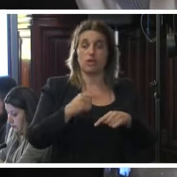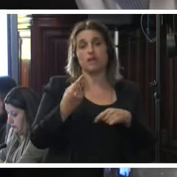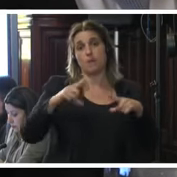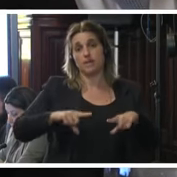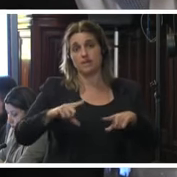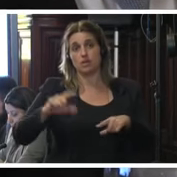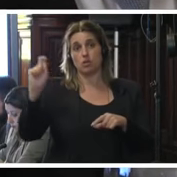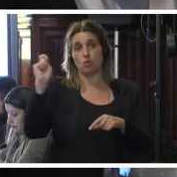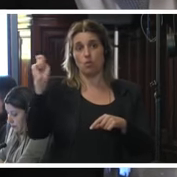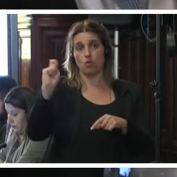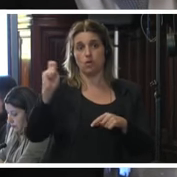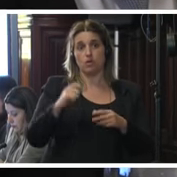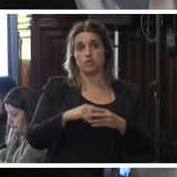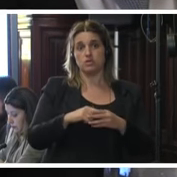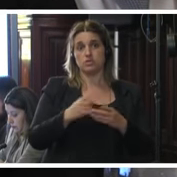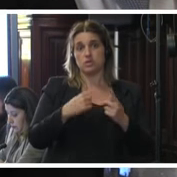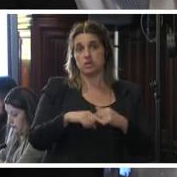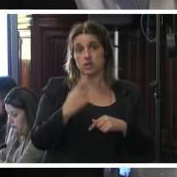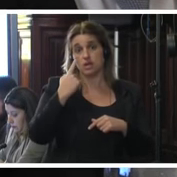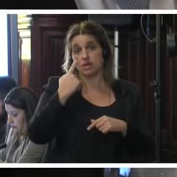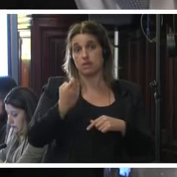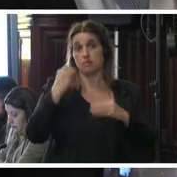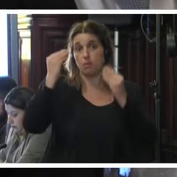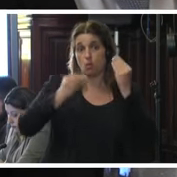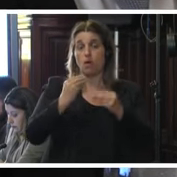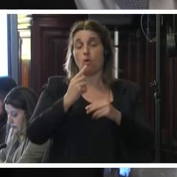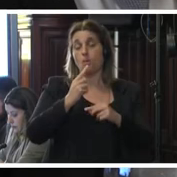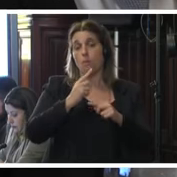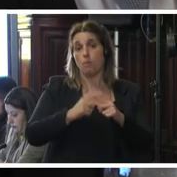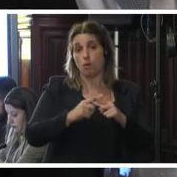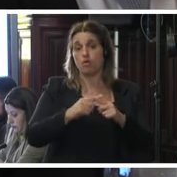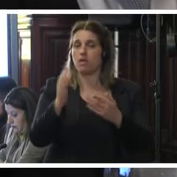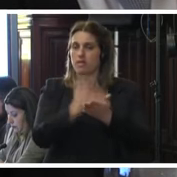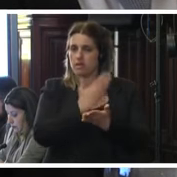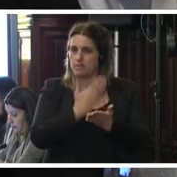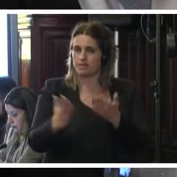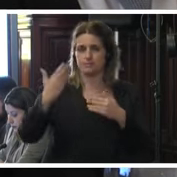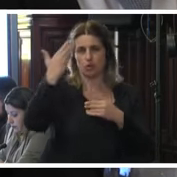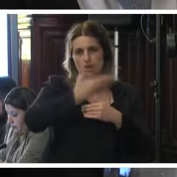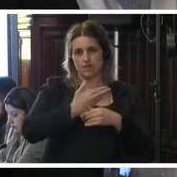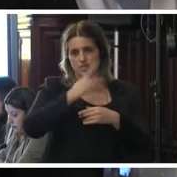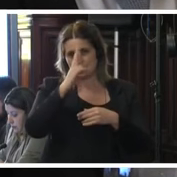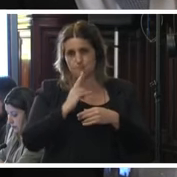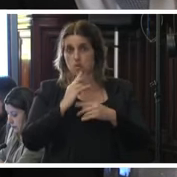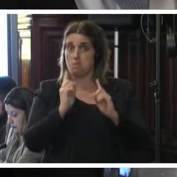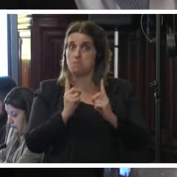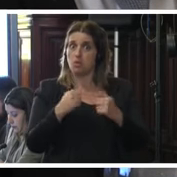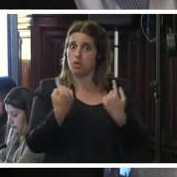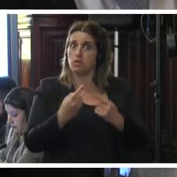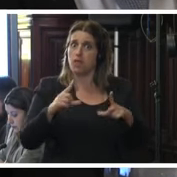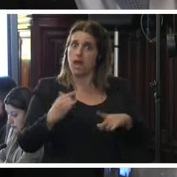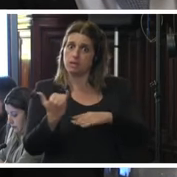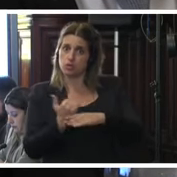para a identificação e abordagem do racismo institucional e ações formativas para jovens líderes